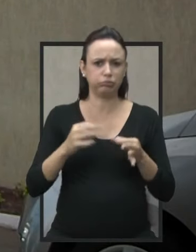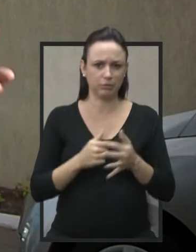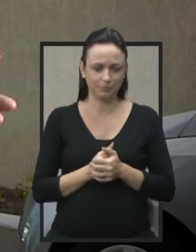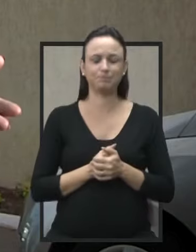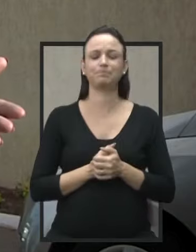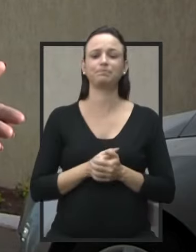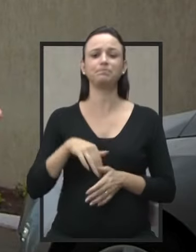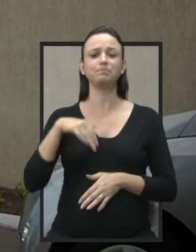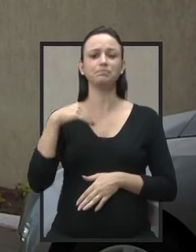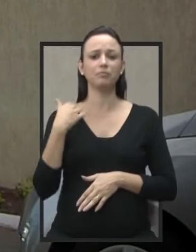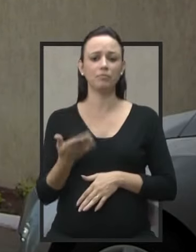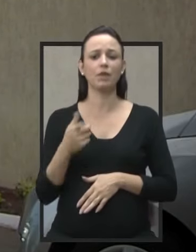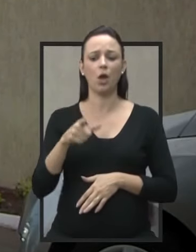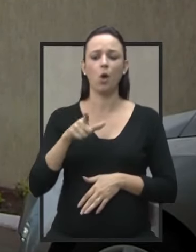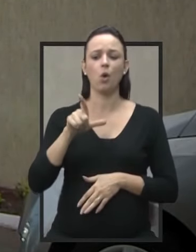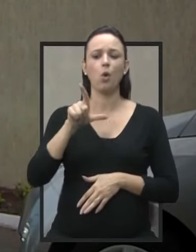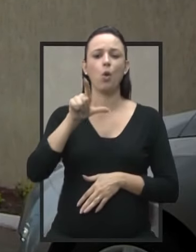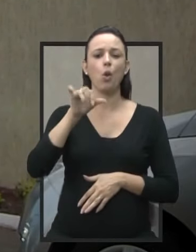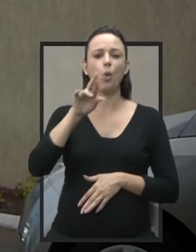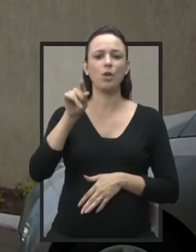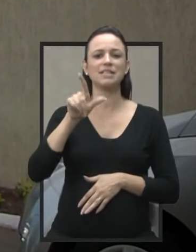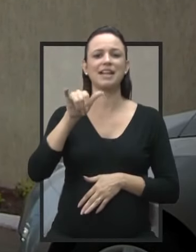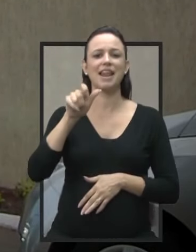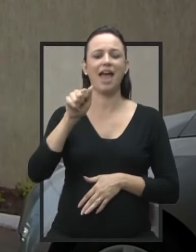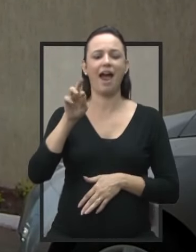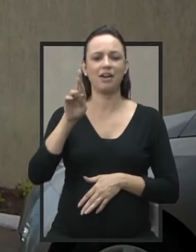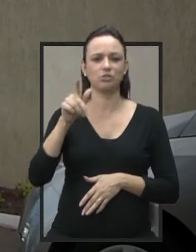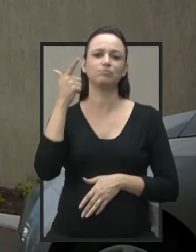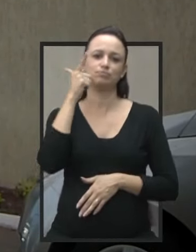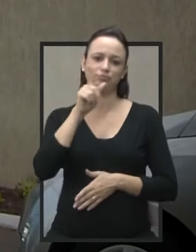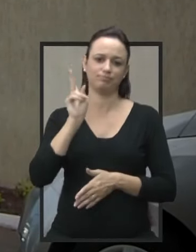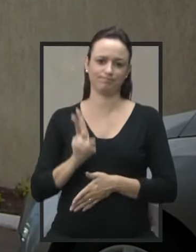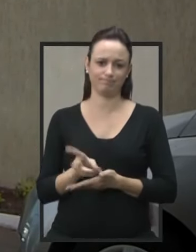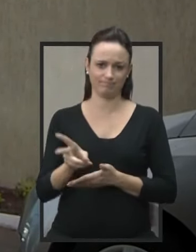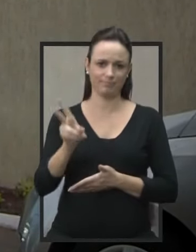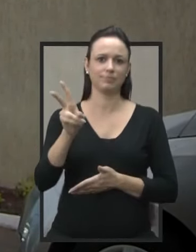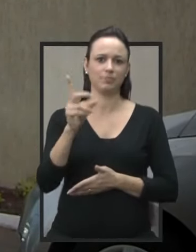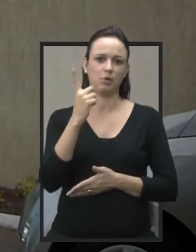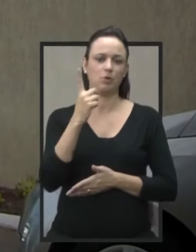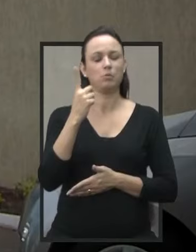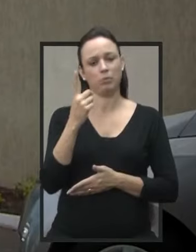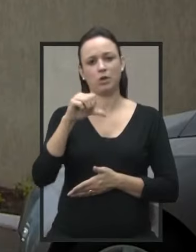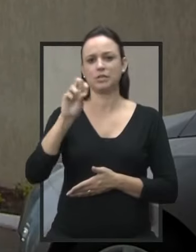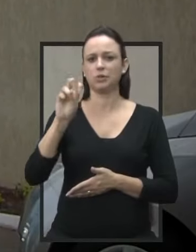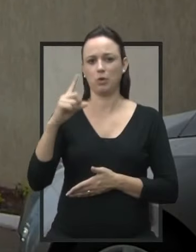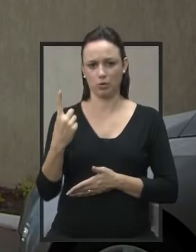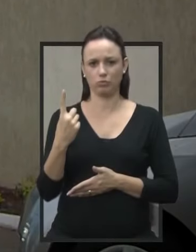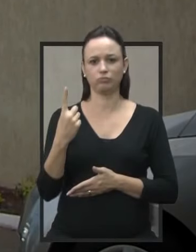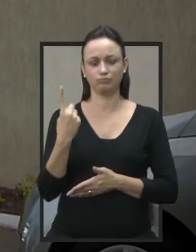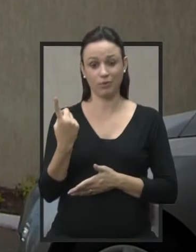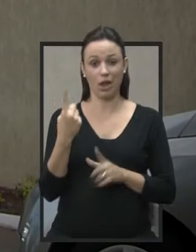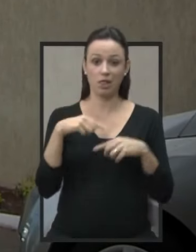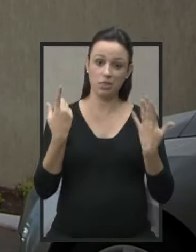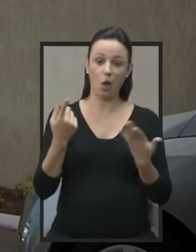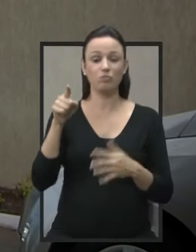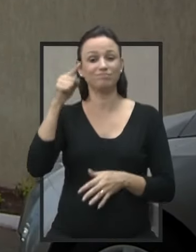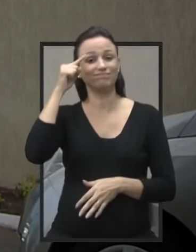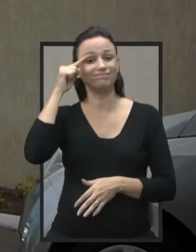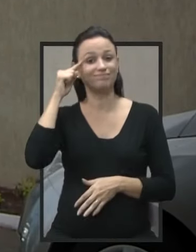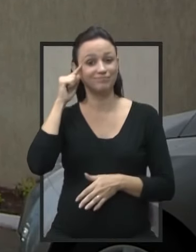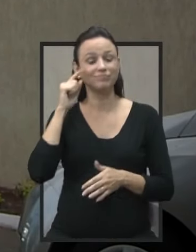Depois de tanto imbróglio, Luiz Liarte foi declarado o verdadeiro vencedor das eleições de 51. Restou a Zezinho